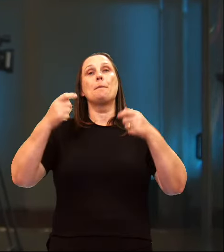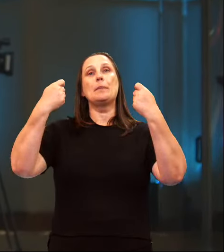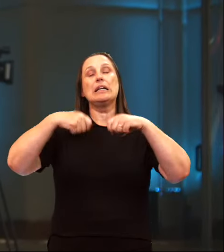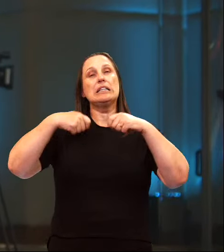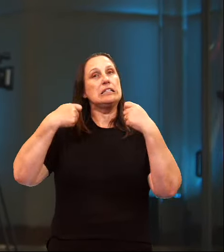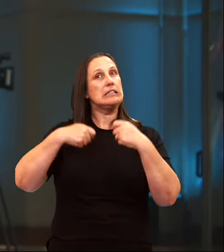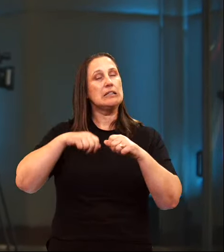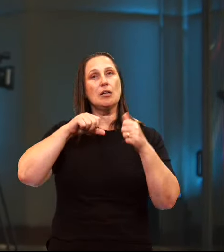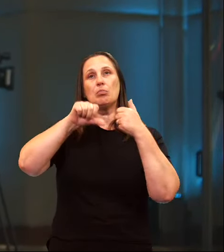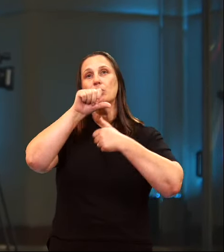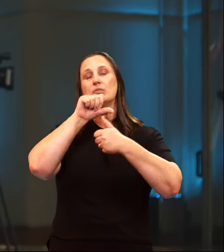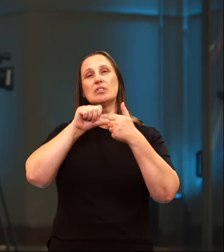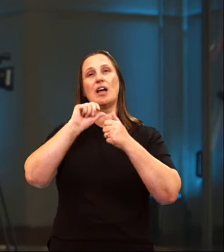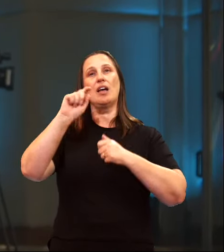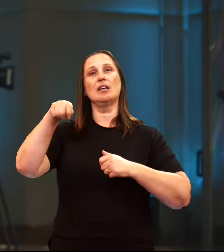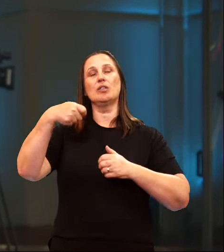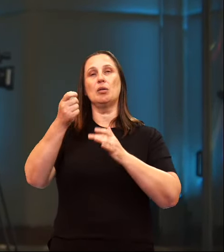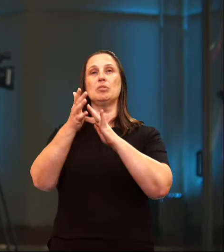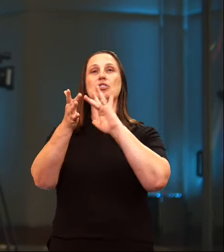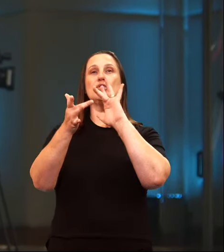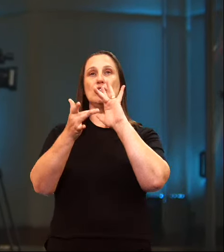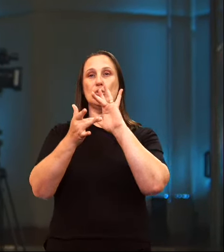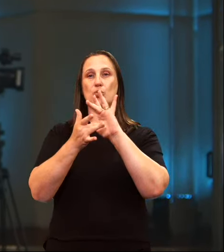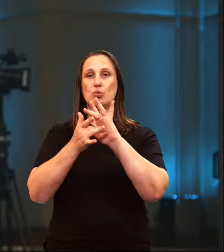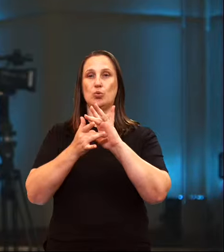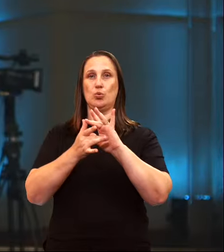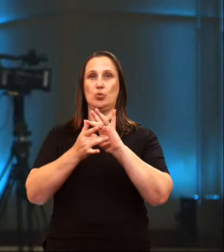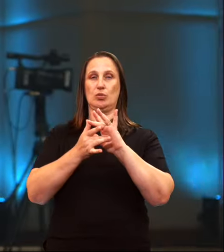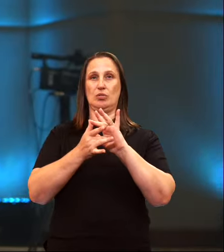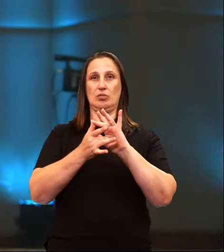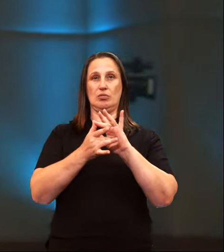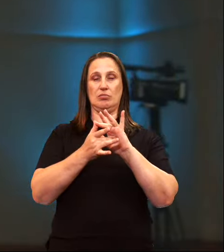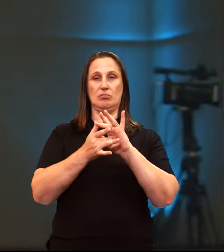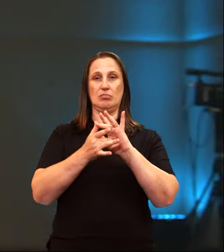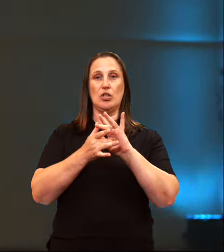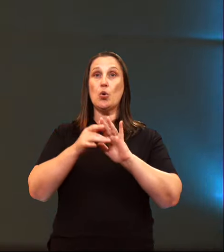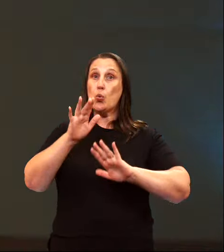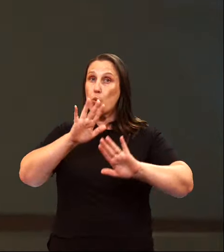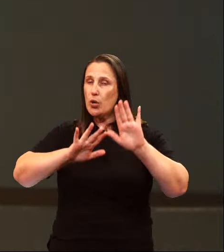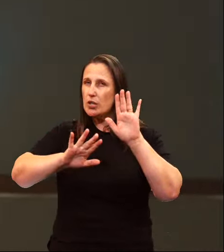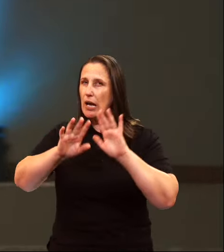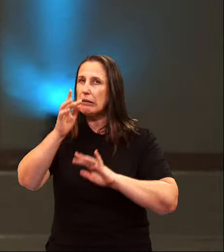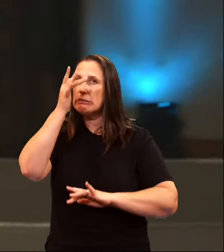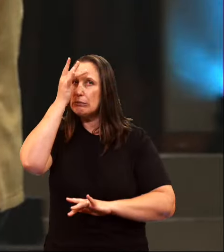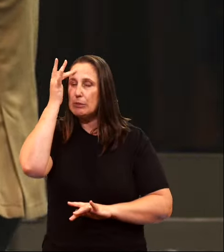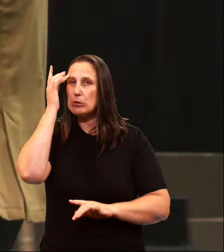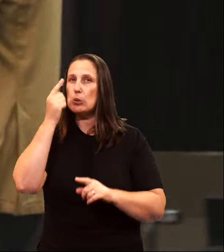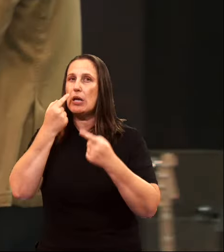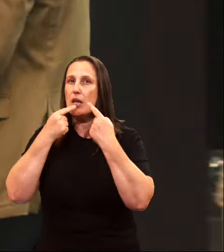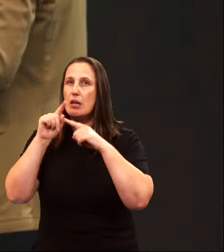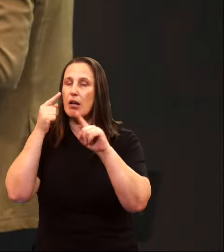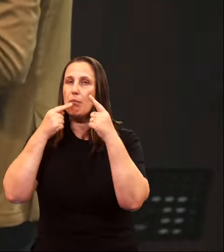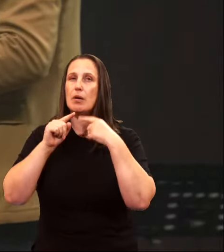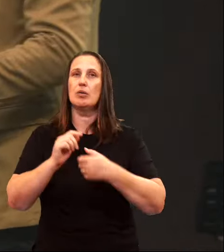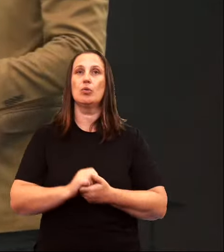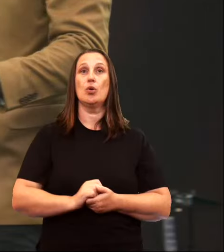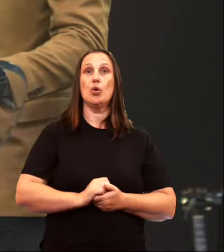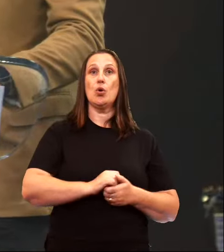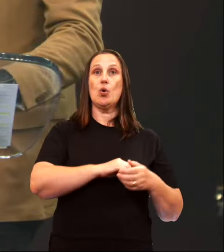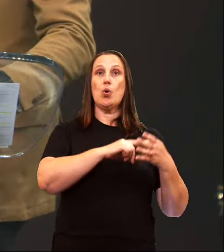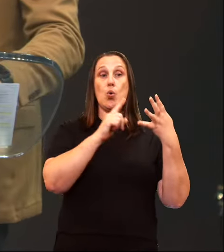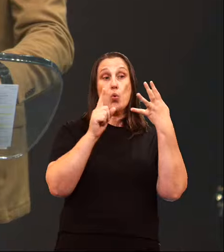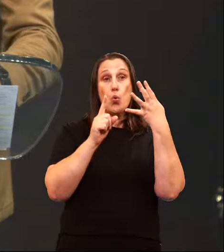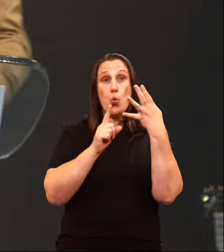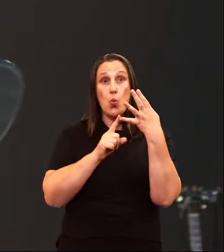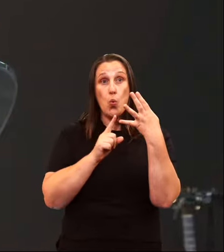quer ser assim em nome de Jesus? Cuidado, você quer parar de reclamar? Cuidado com os reclamões. Quarto motivo.